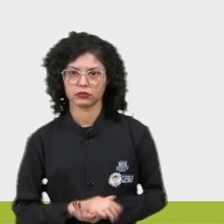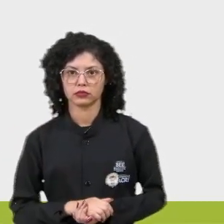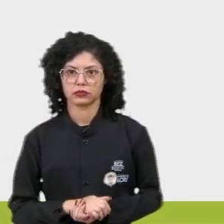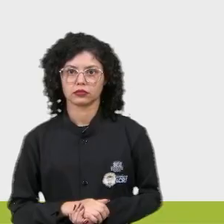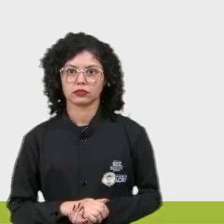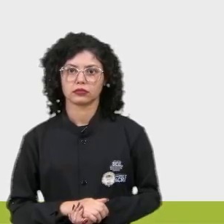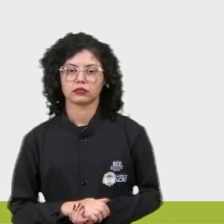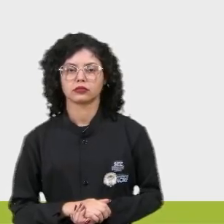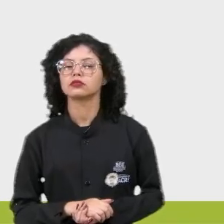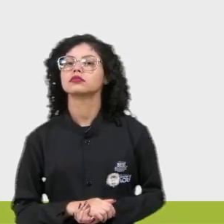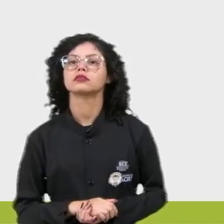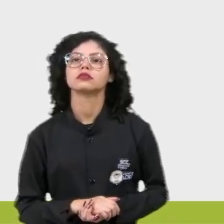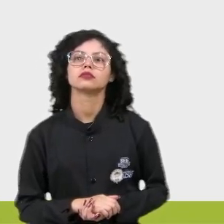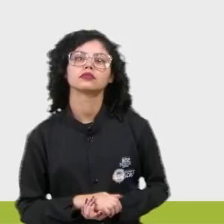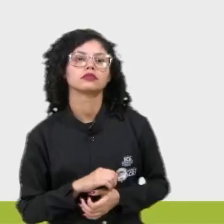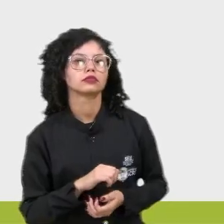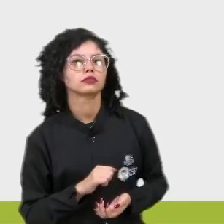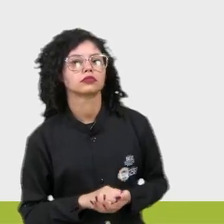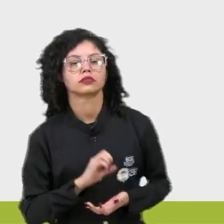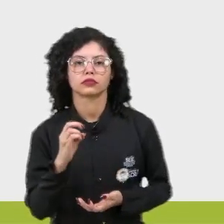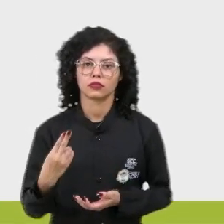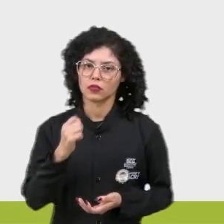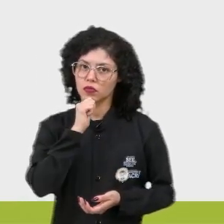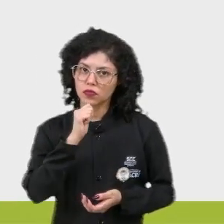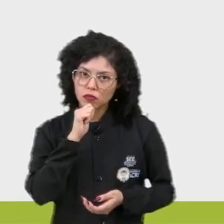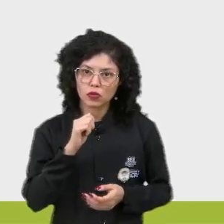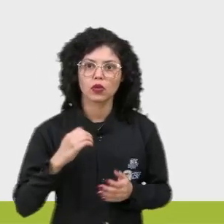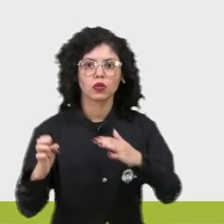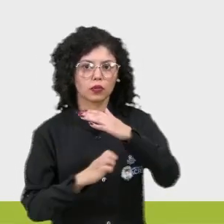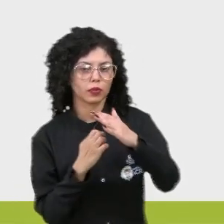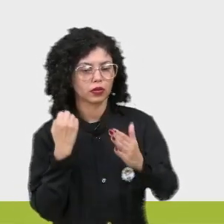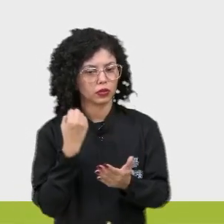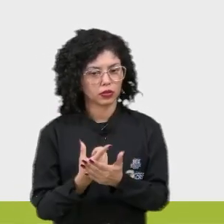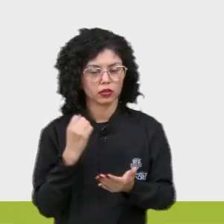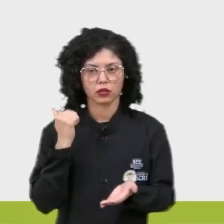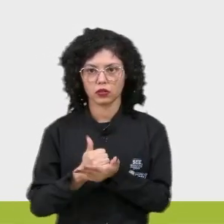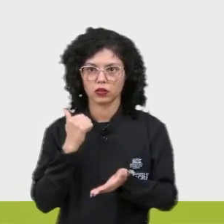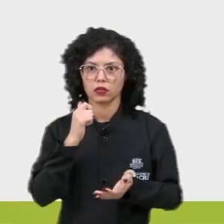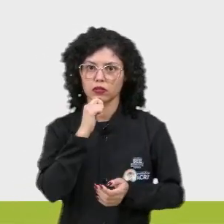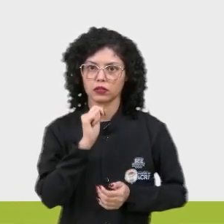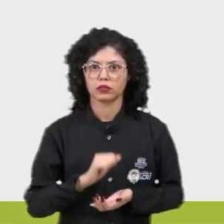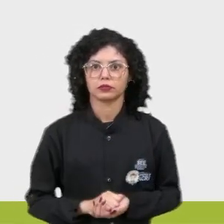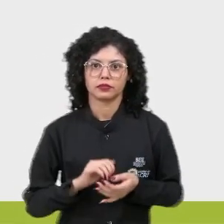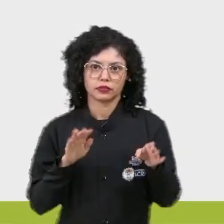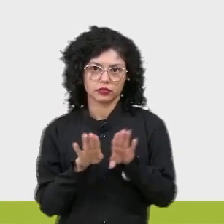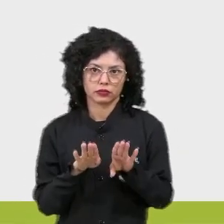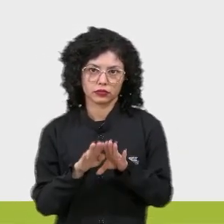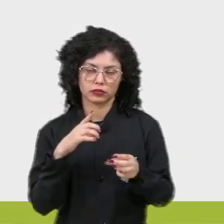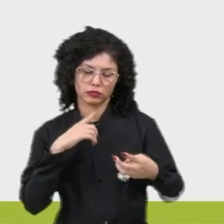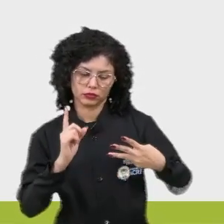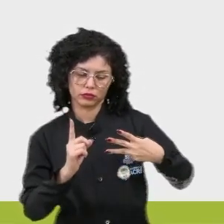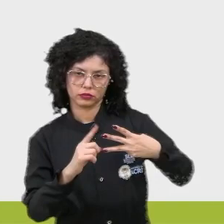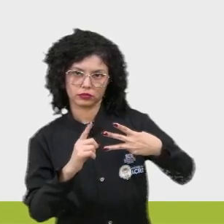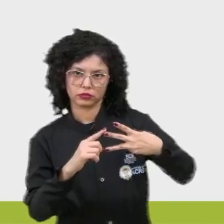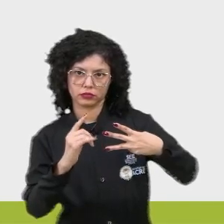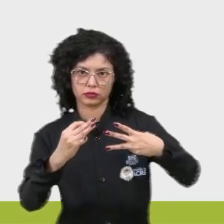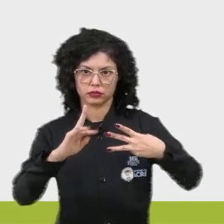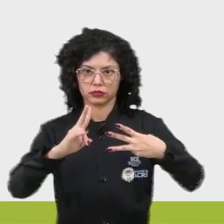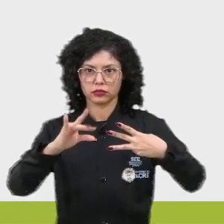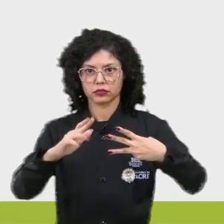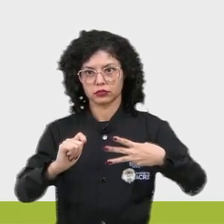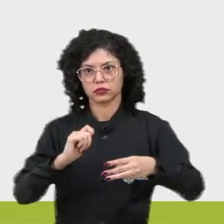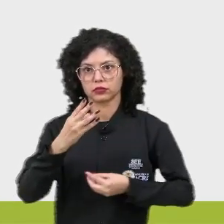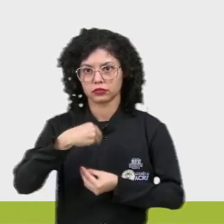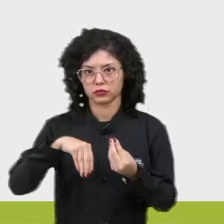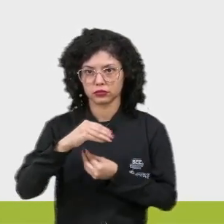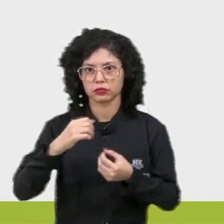com um modo ali que pode ser rodoviário e apenas com uma empresa com um contrato ali. Temos também a outra forma, que é o intermodal,